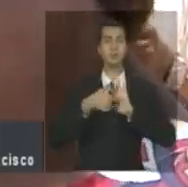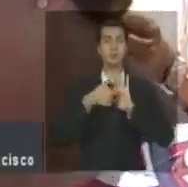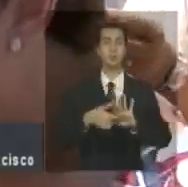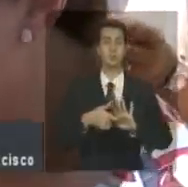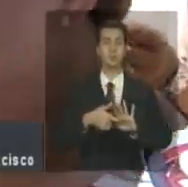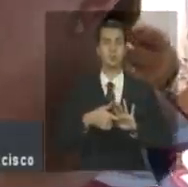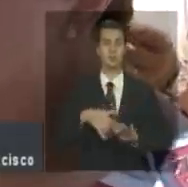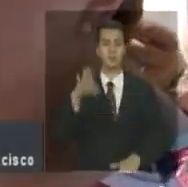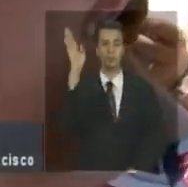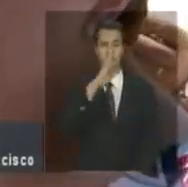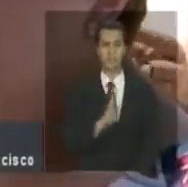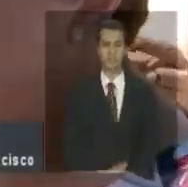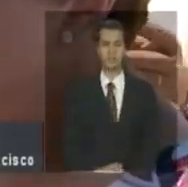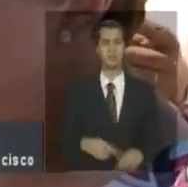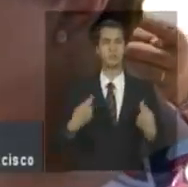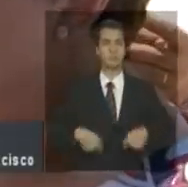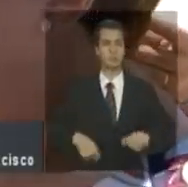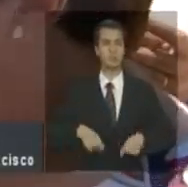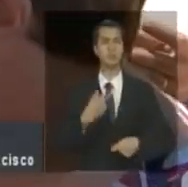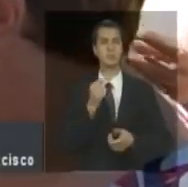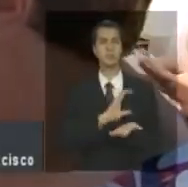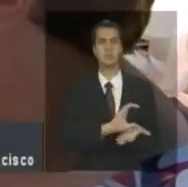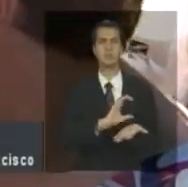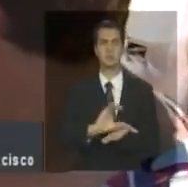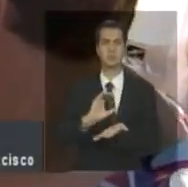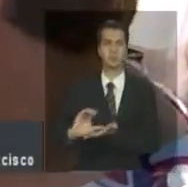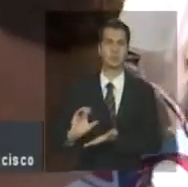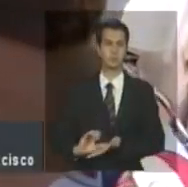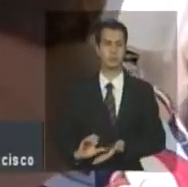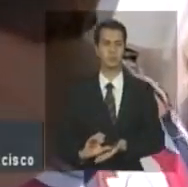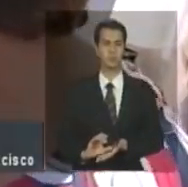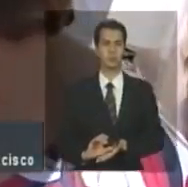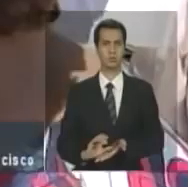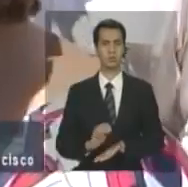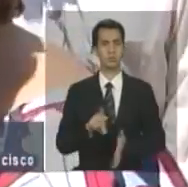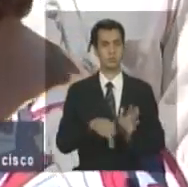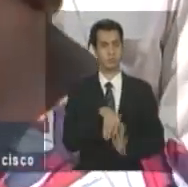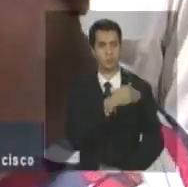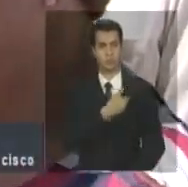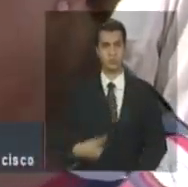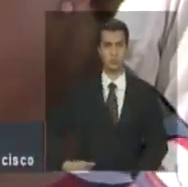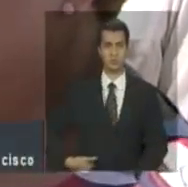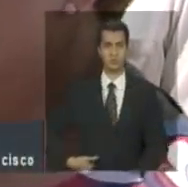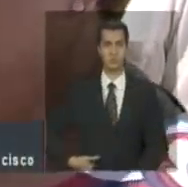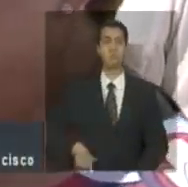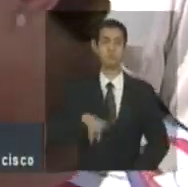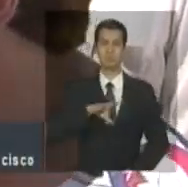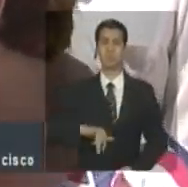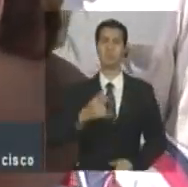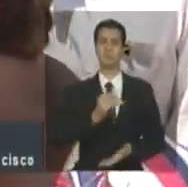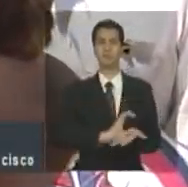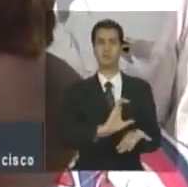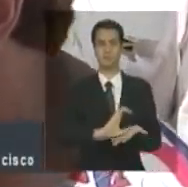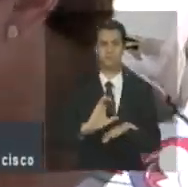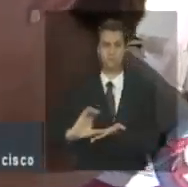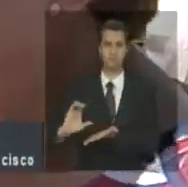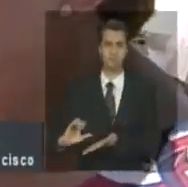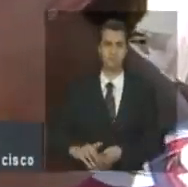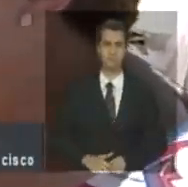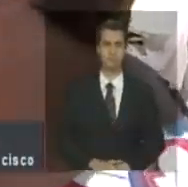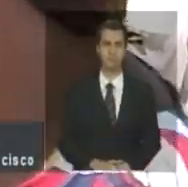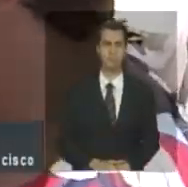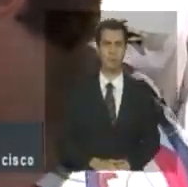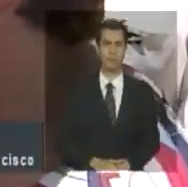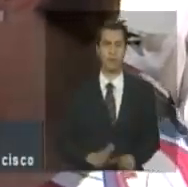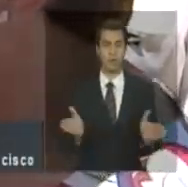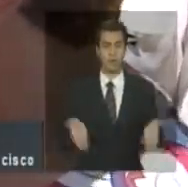Brasil é importante um investimento público. Nós vamos tirar o investimento público do papel. Não há, daqui